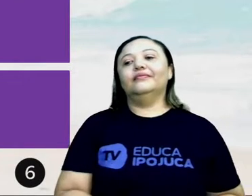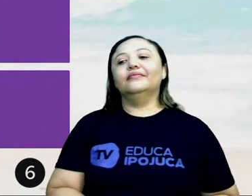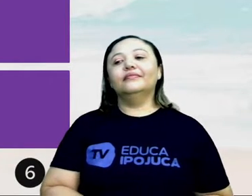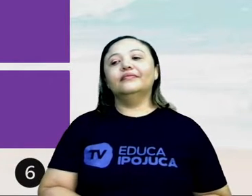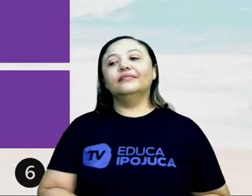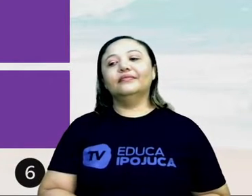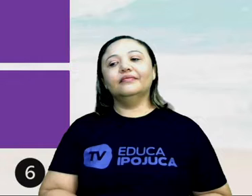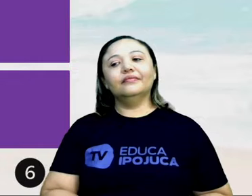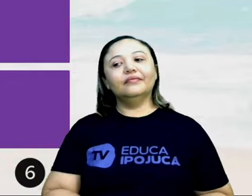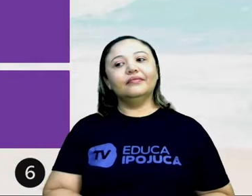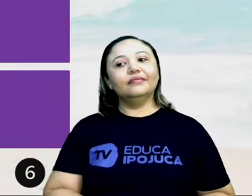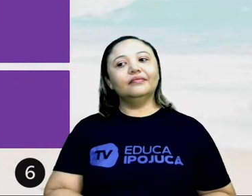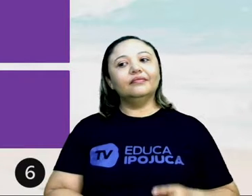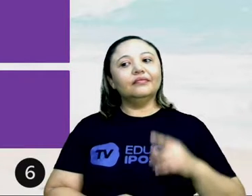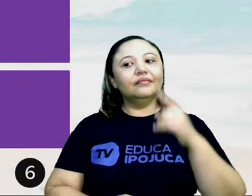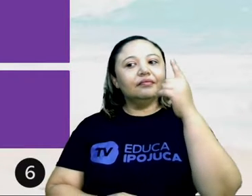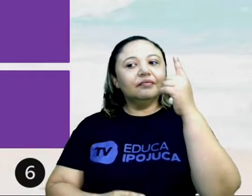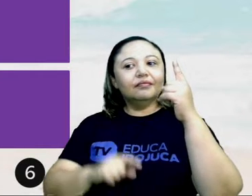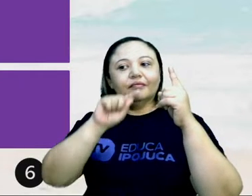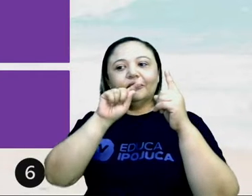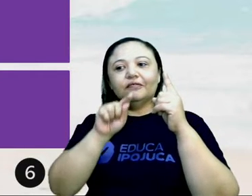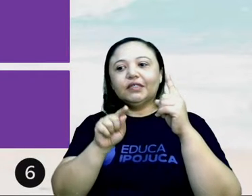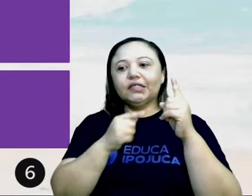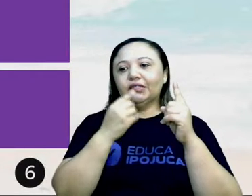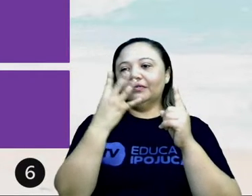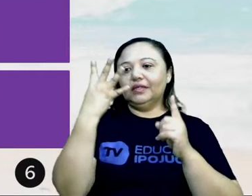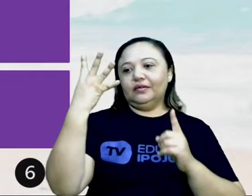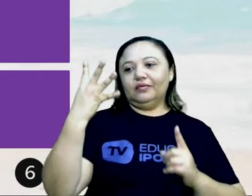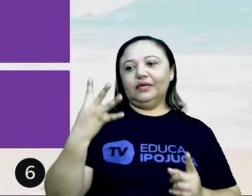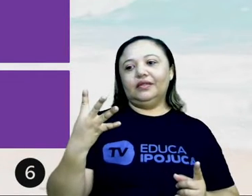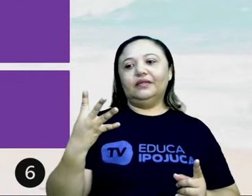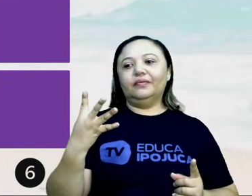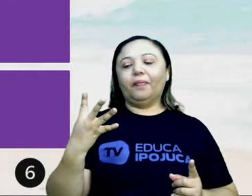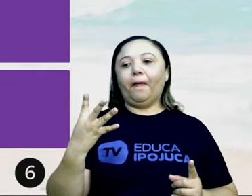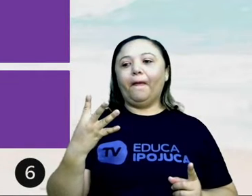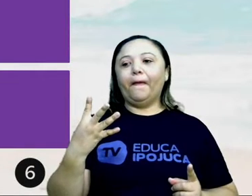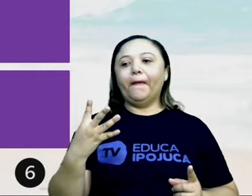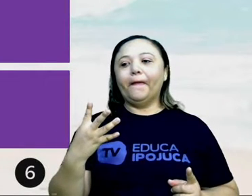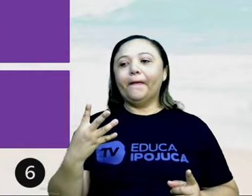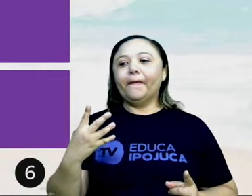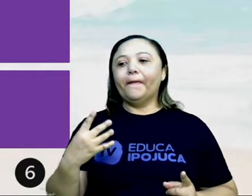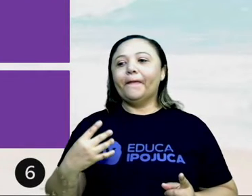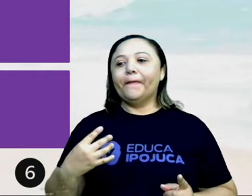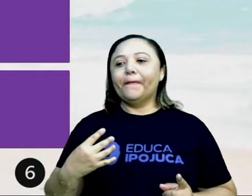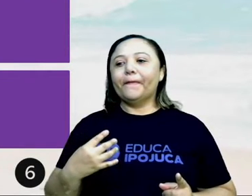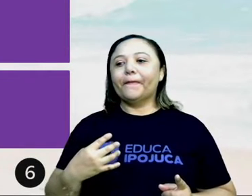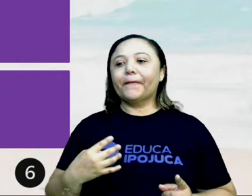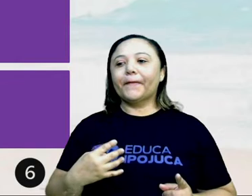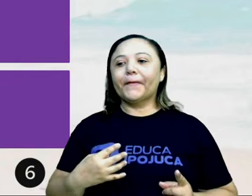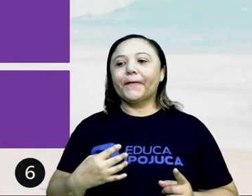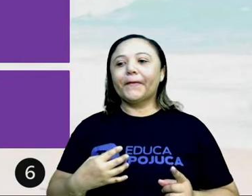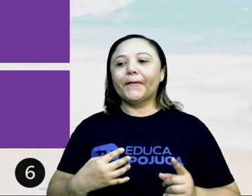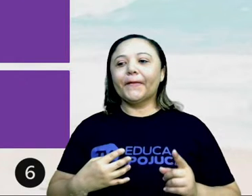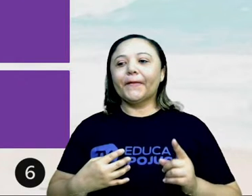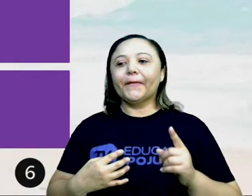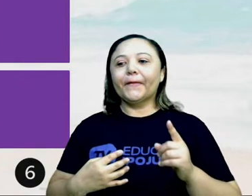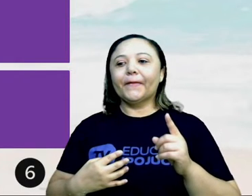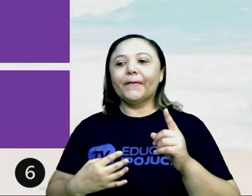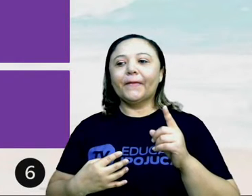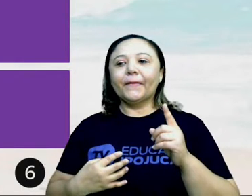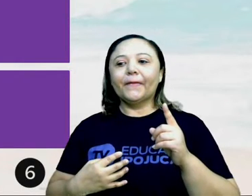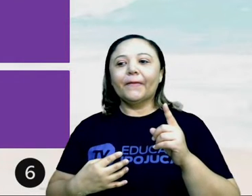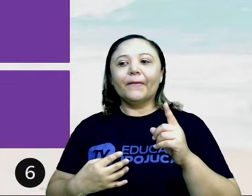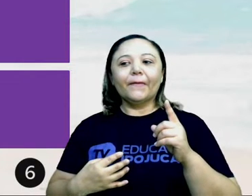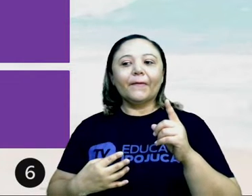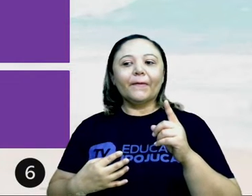1, 4. Beleza. Então, a gente vai localizar aqui no preto número 1 e a gente vai subir até a